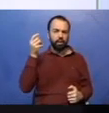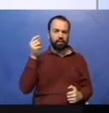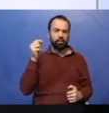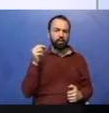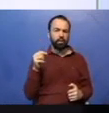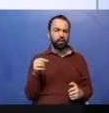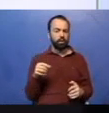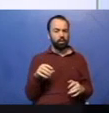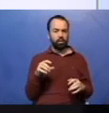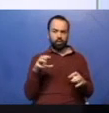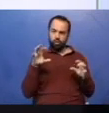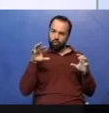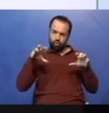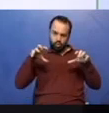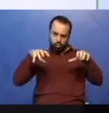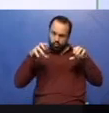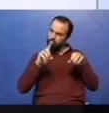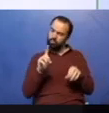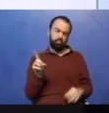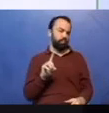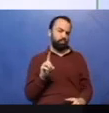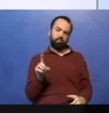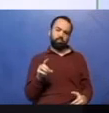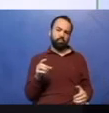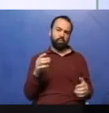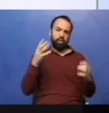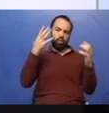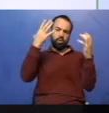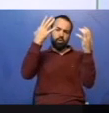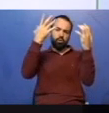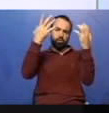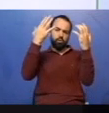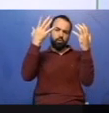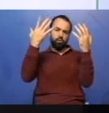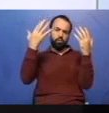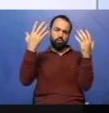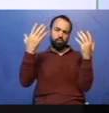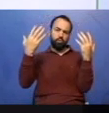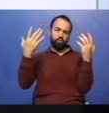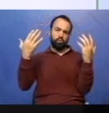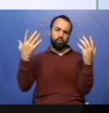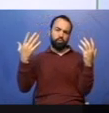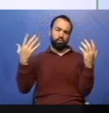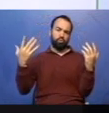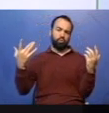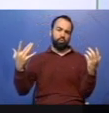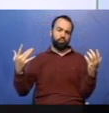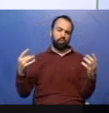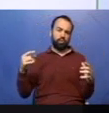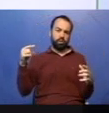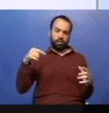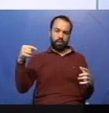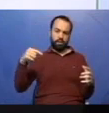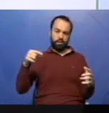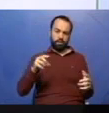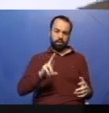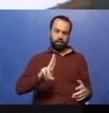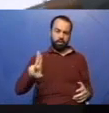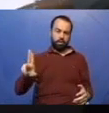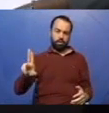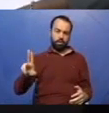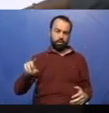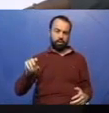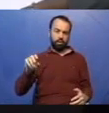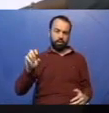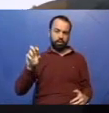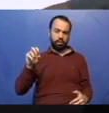chuva, ela chega e ela tem a temperatura muito baixa, não é chuva que vai ocorrer o